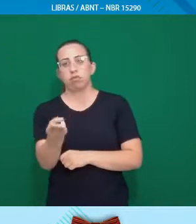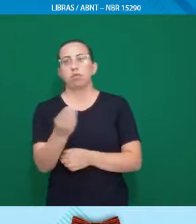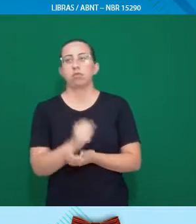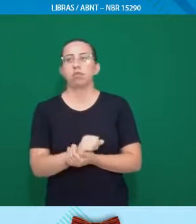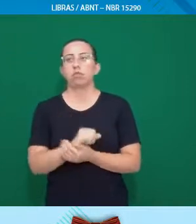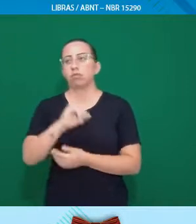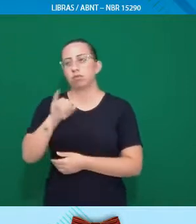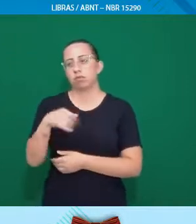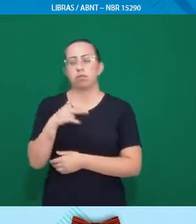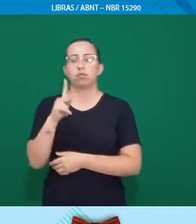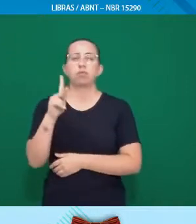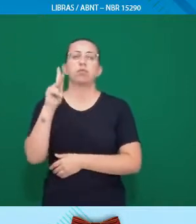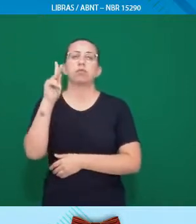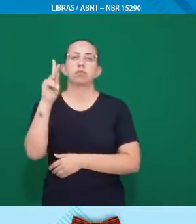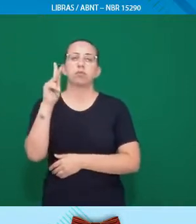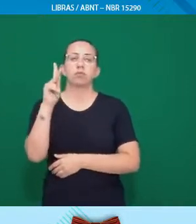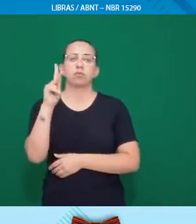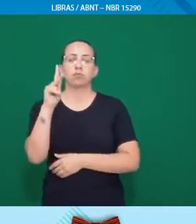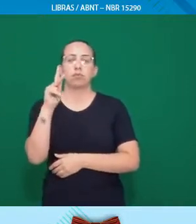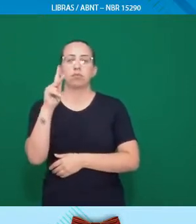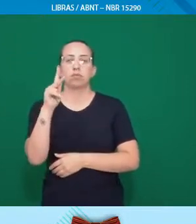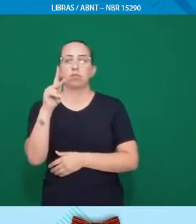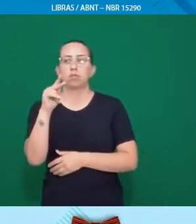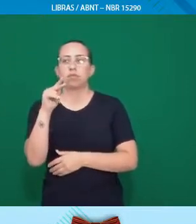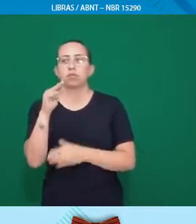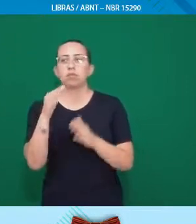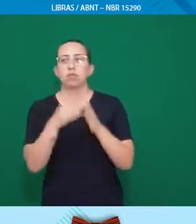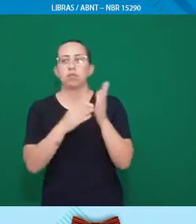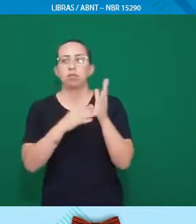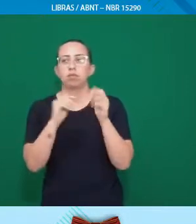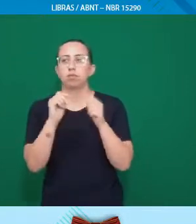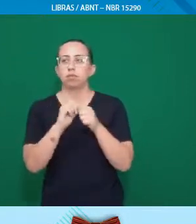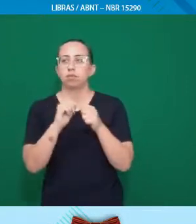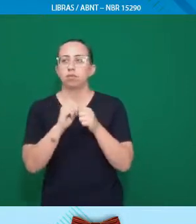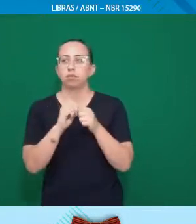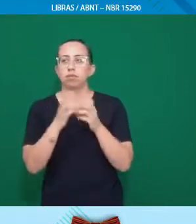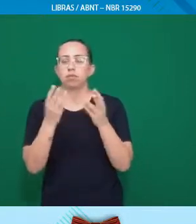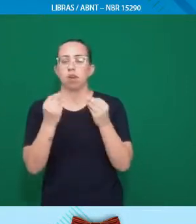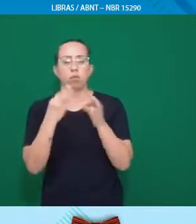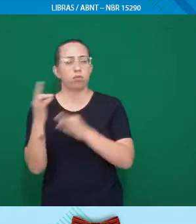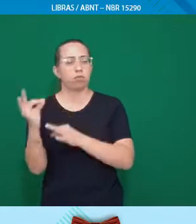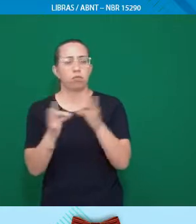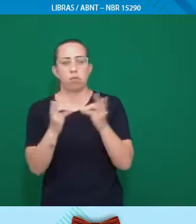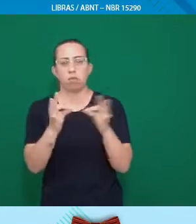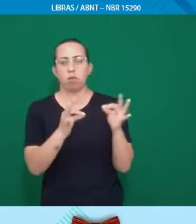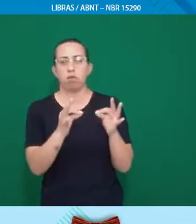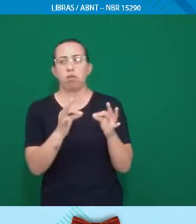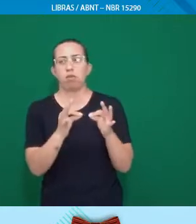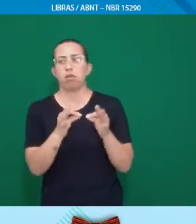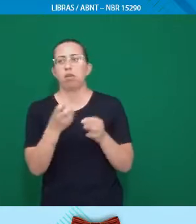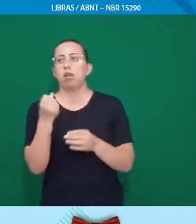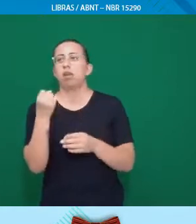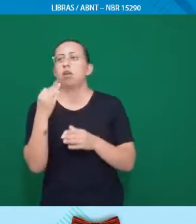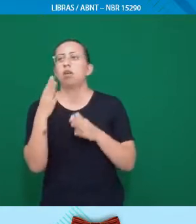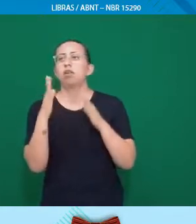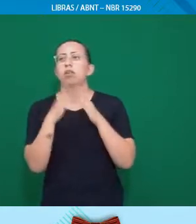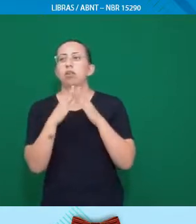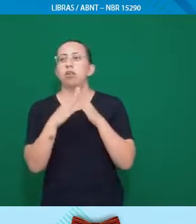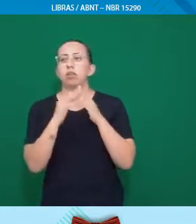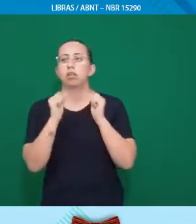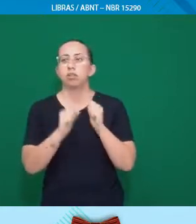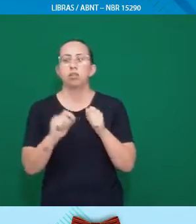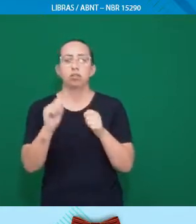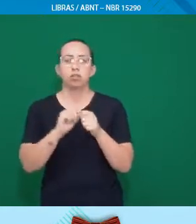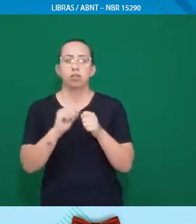uma JK que tudo que ele faz com muito planejamento e quantas casas